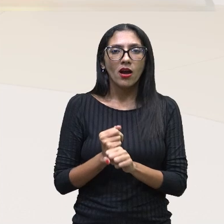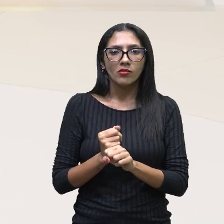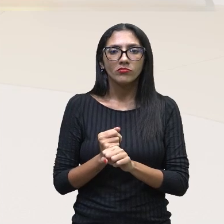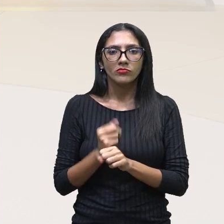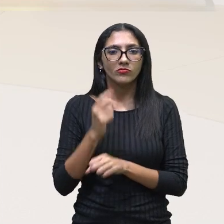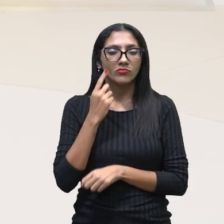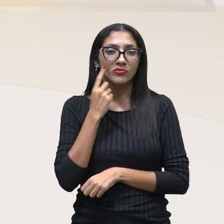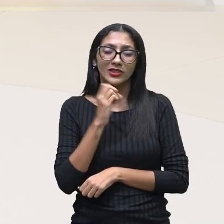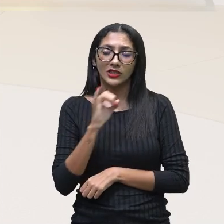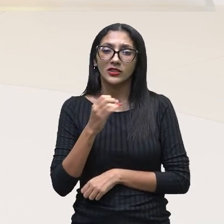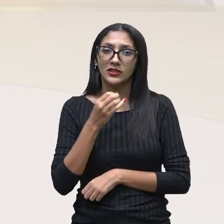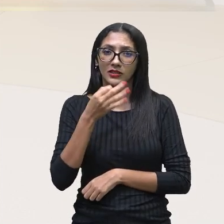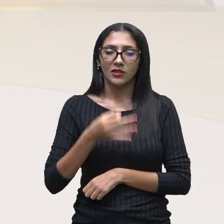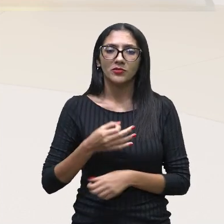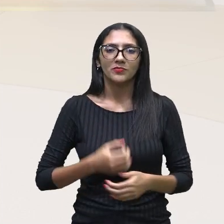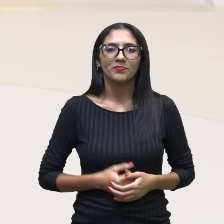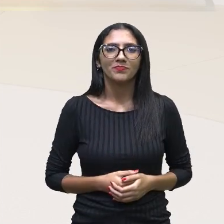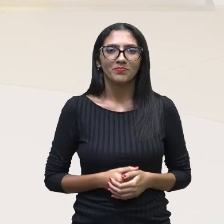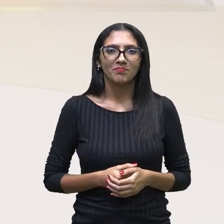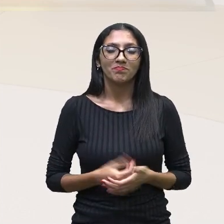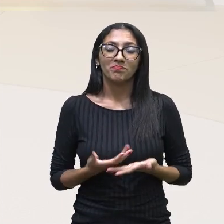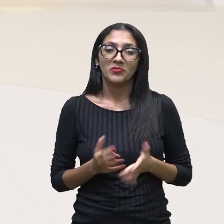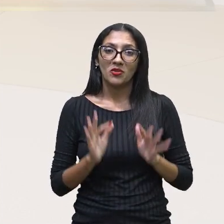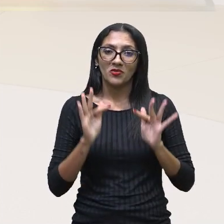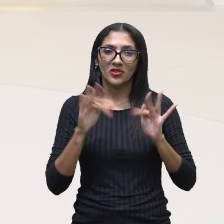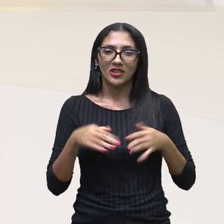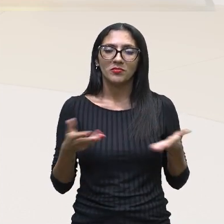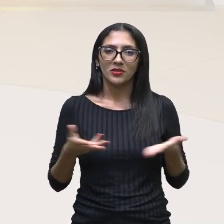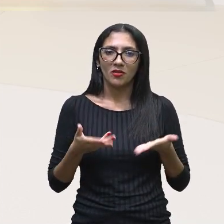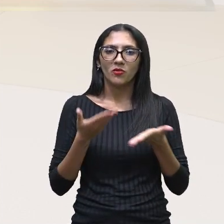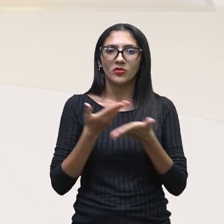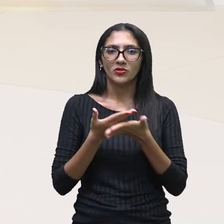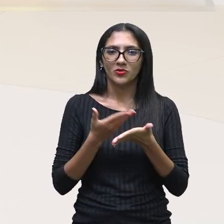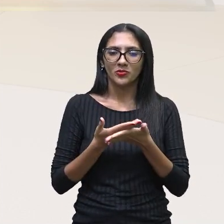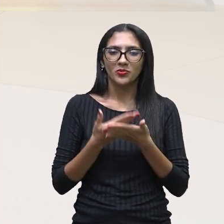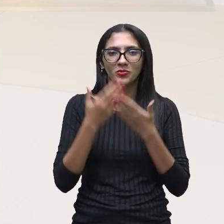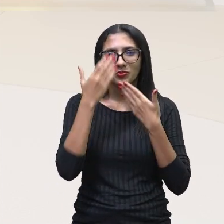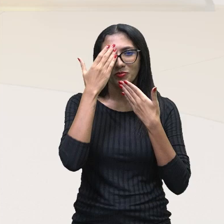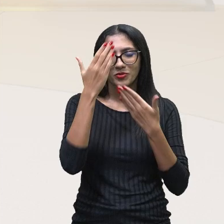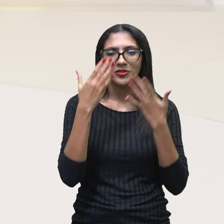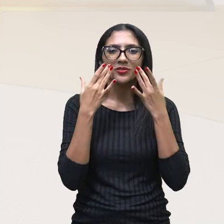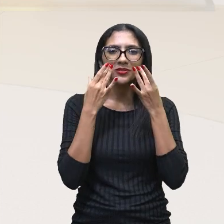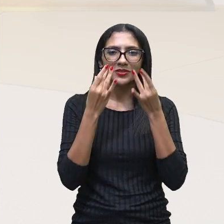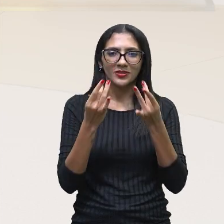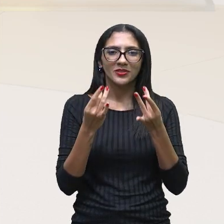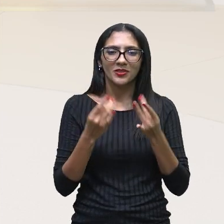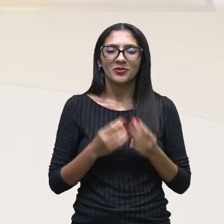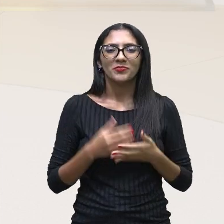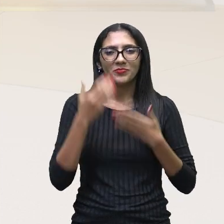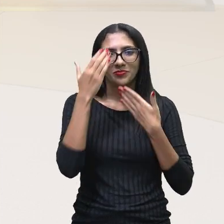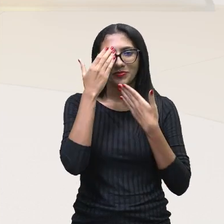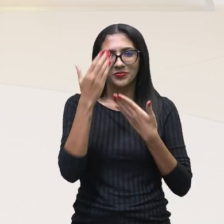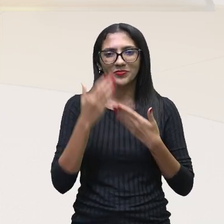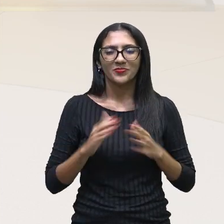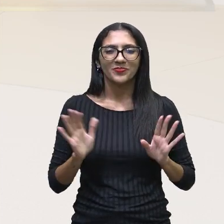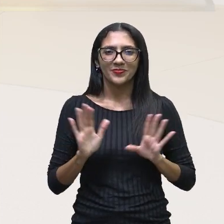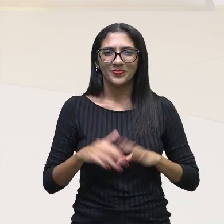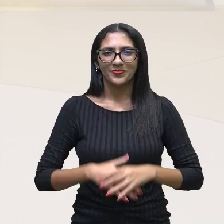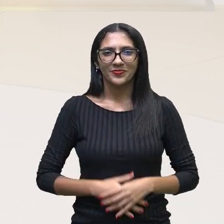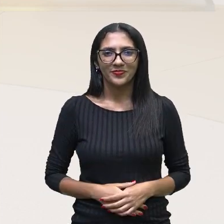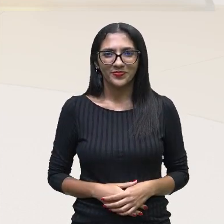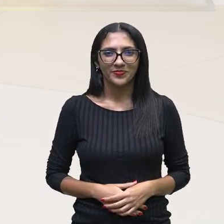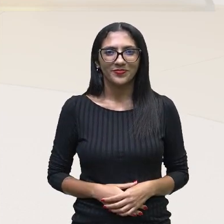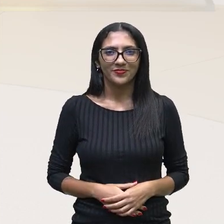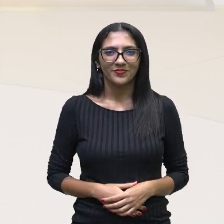válido assim, beleza? Então é isso, pessoal. Quero agradecer aqui a atenção de todos aqui na nossa aula. Muito obrigado e até a